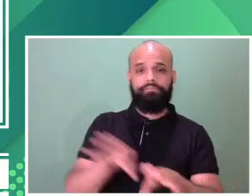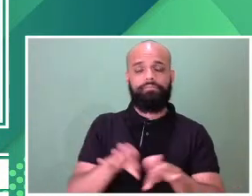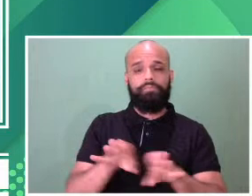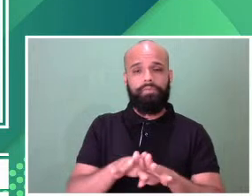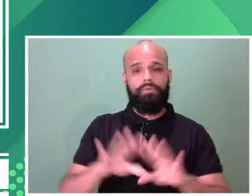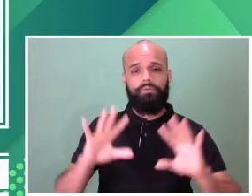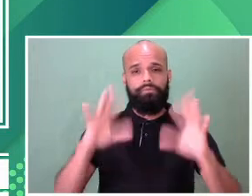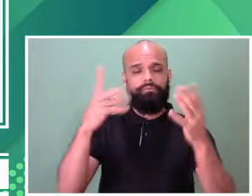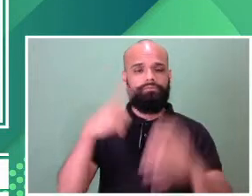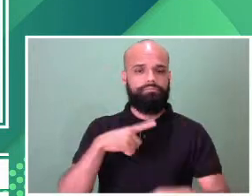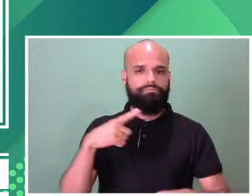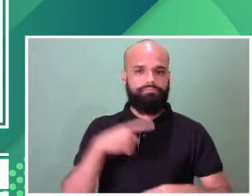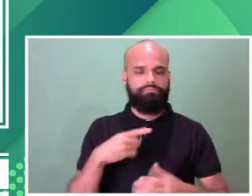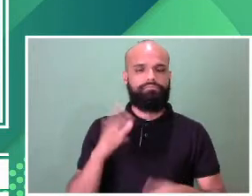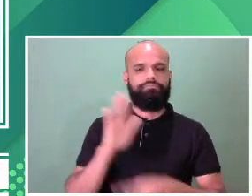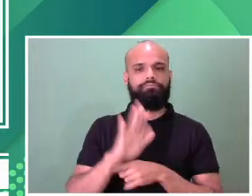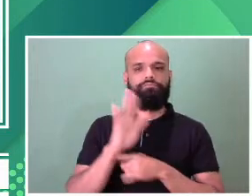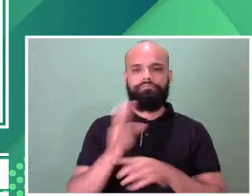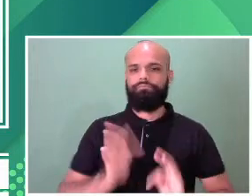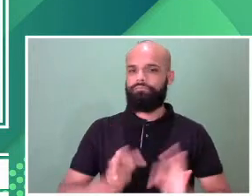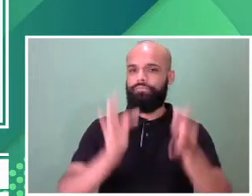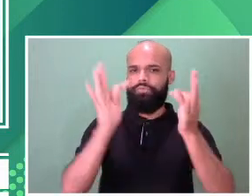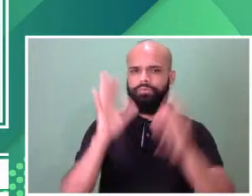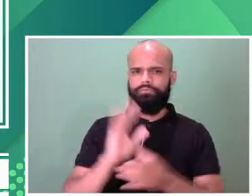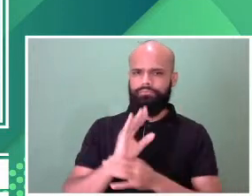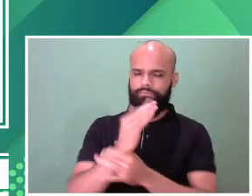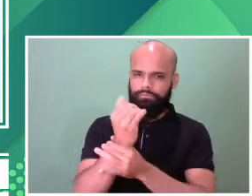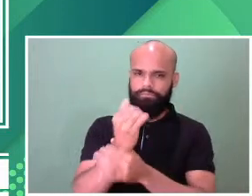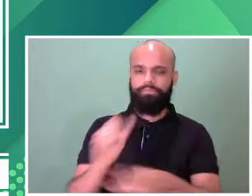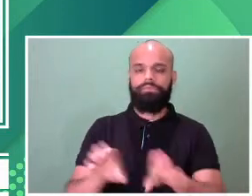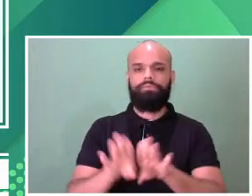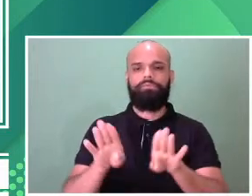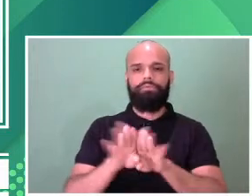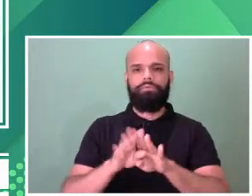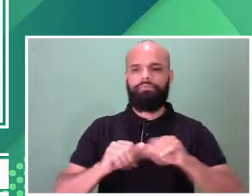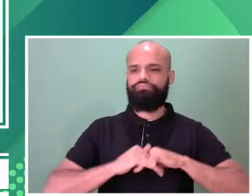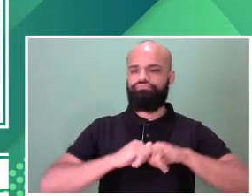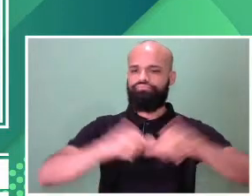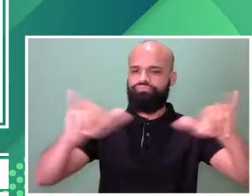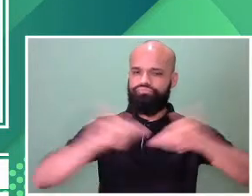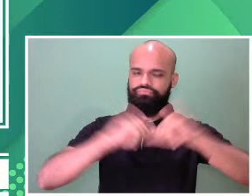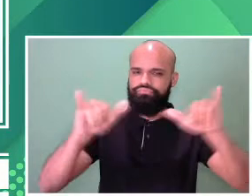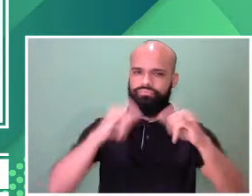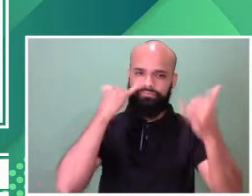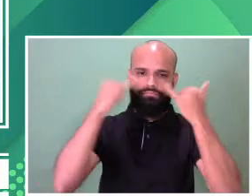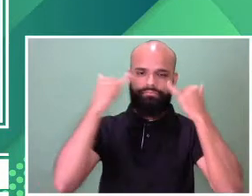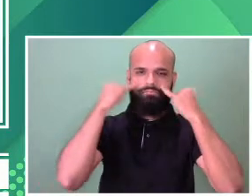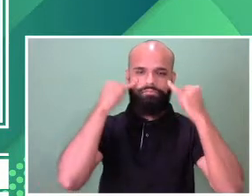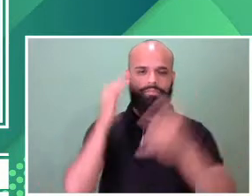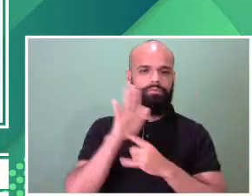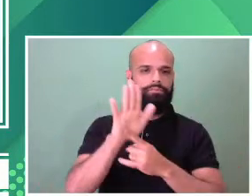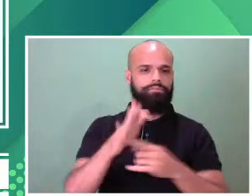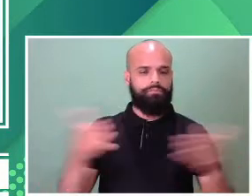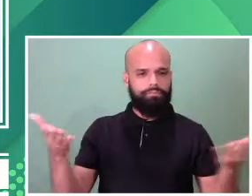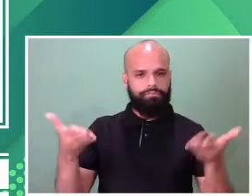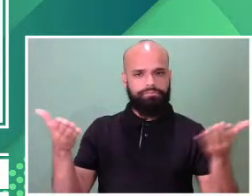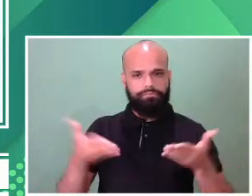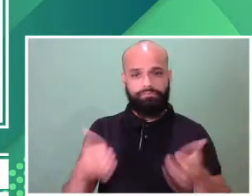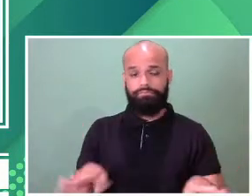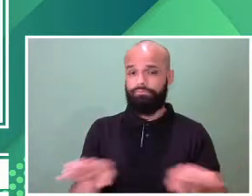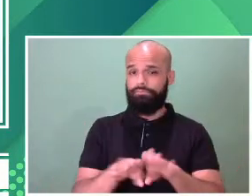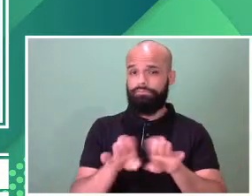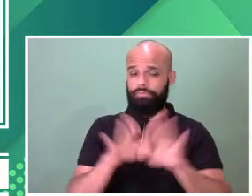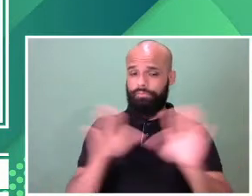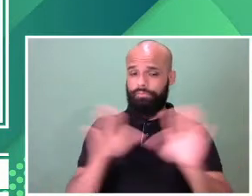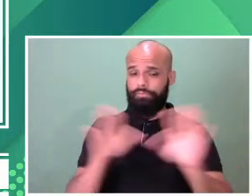com recursos tecnológicos que garantem um alcance ampliado das informações aqui apresentadas, assim como promove